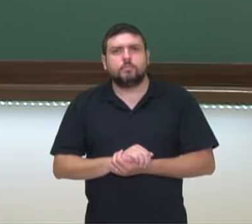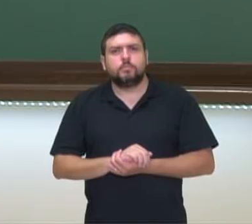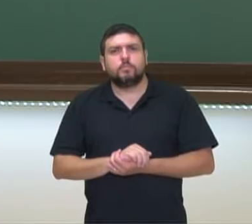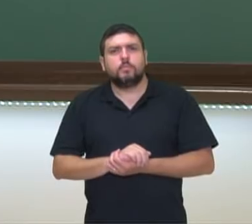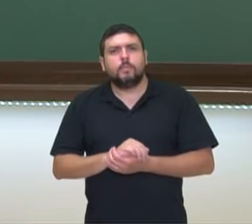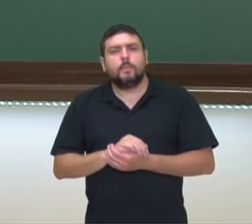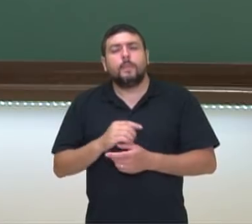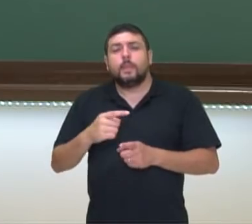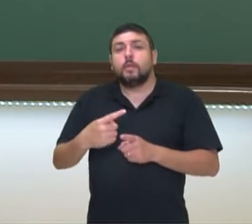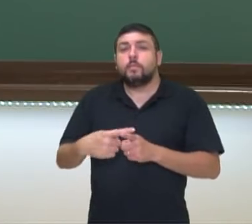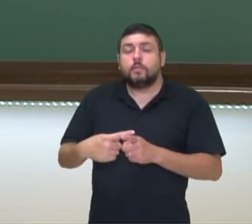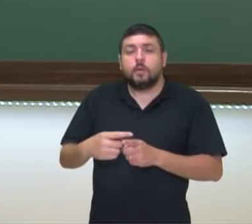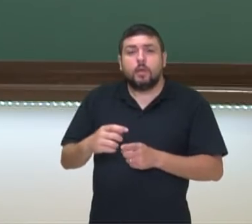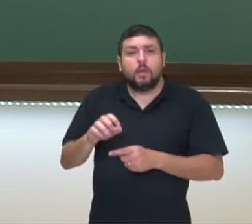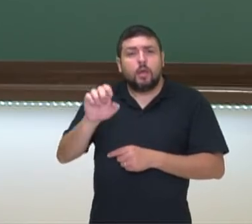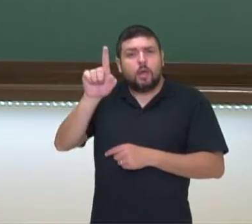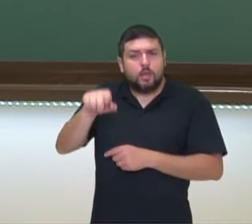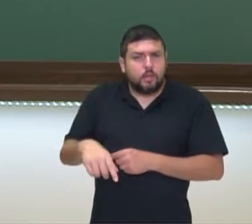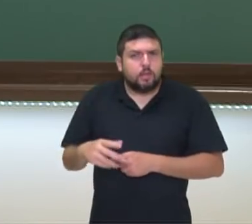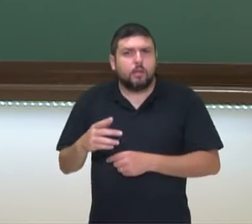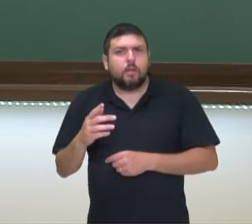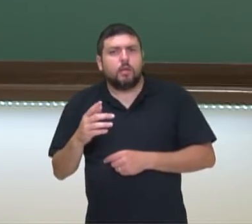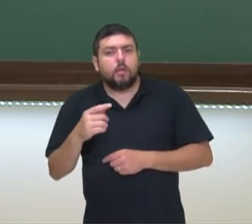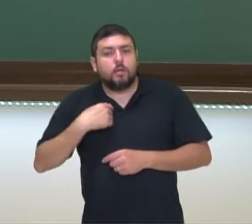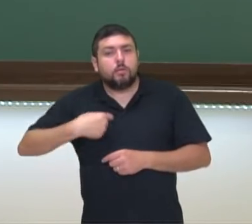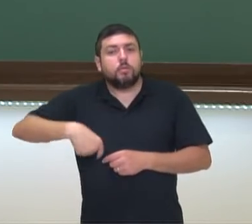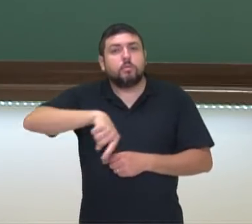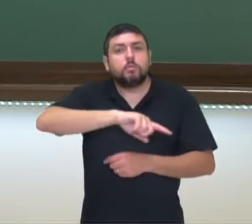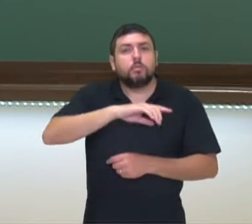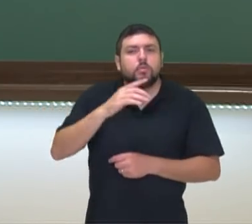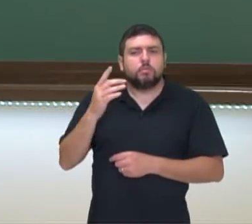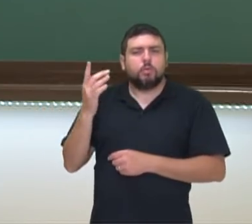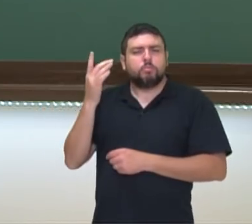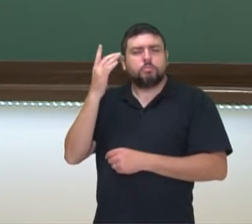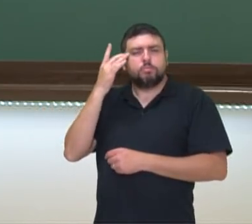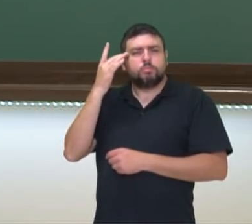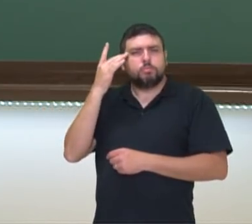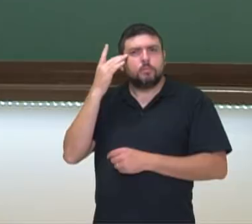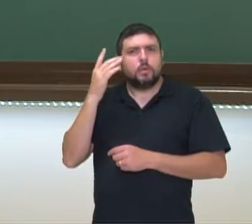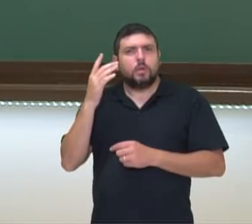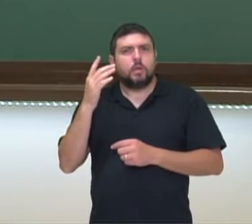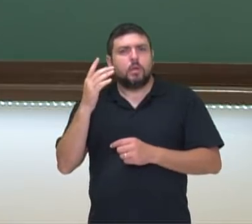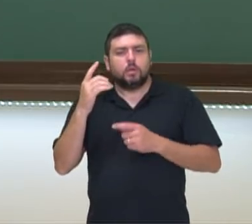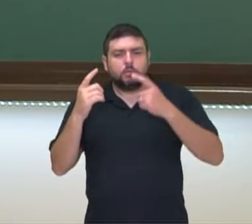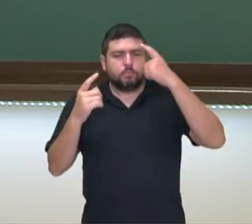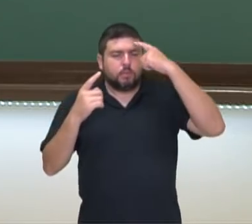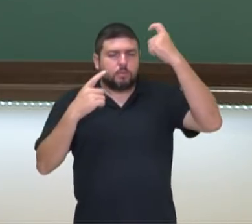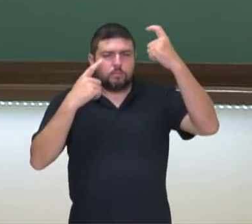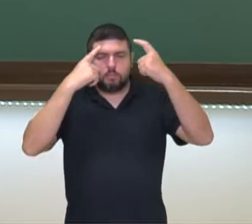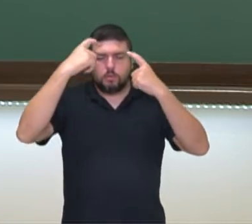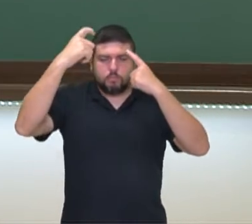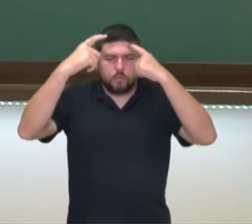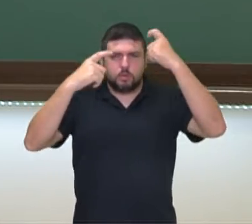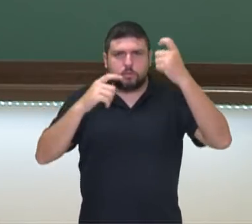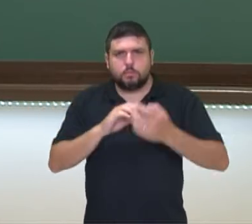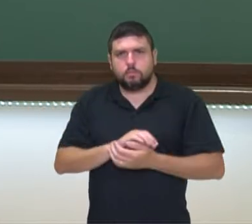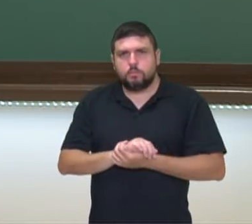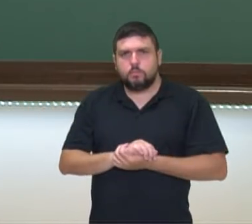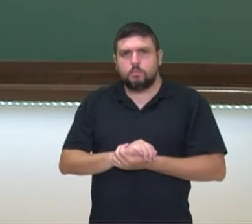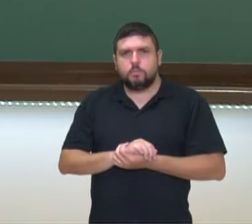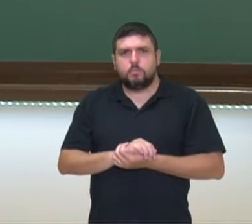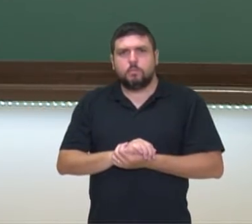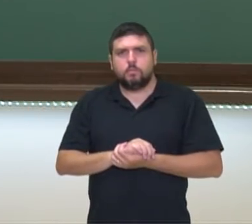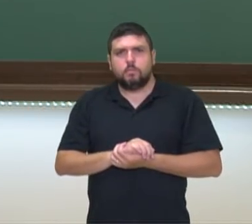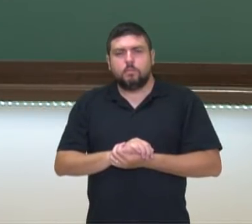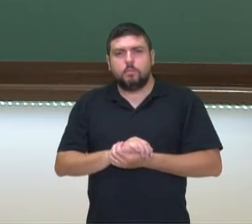Porque faz parte da nossa capacidade criativa. Nesse momento de contação, nós assumimos um papel de